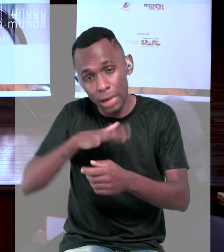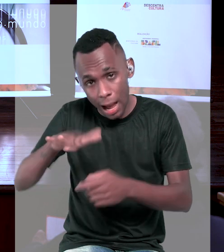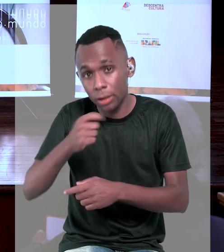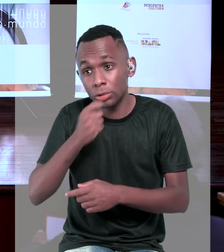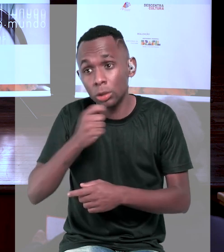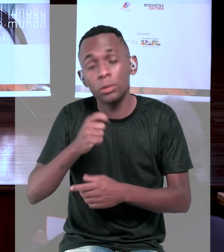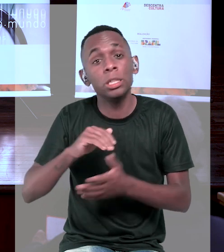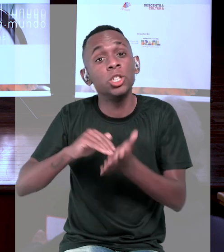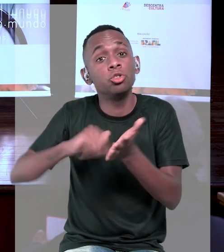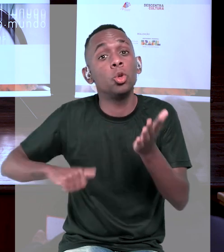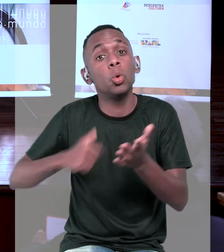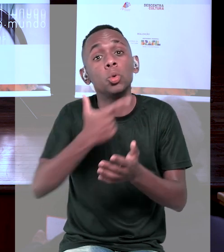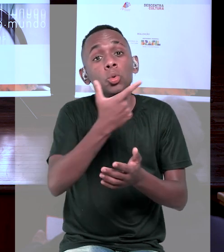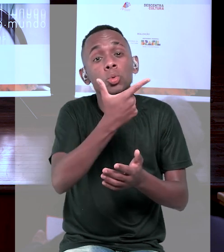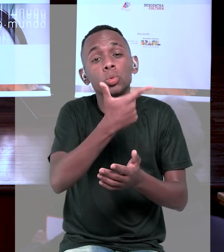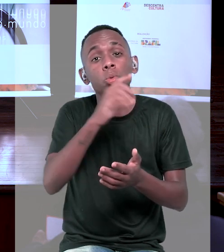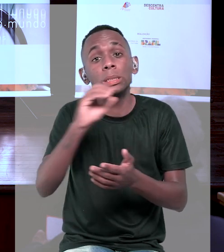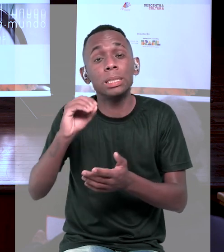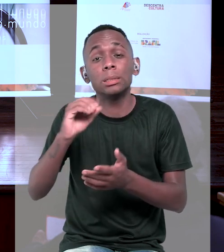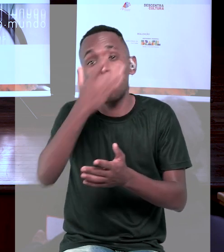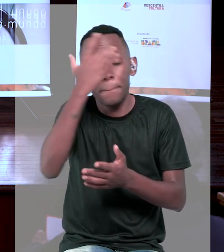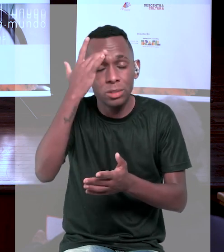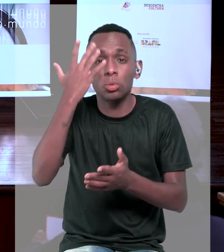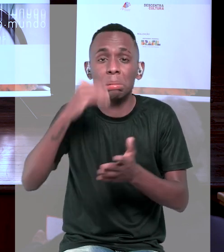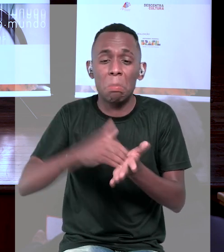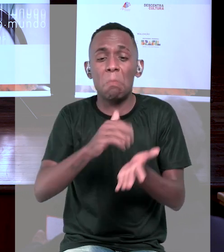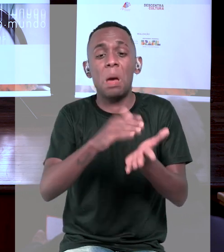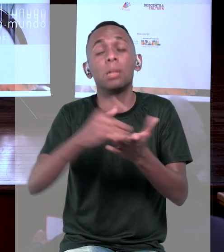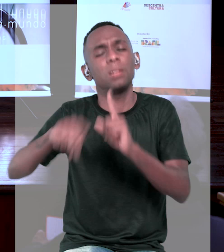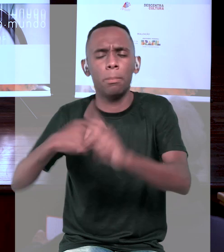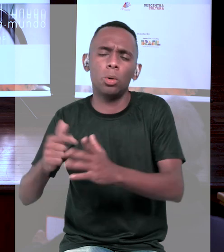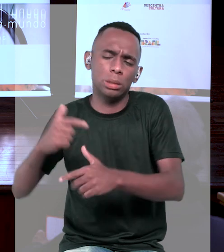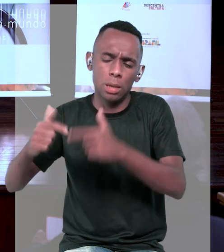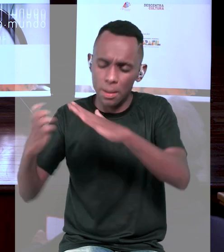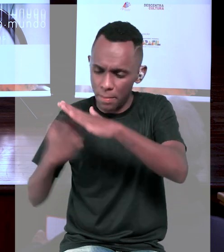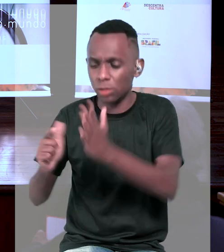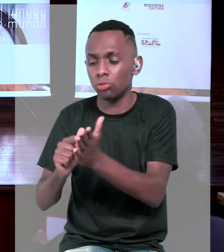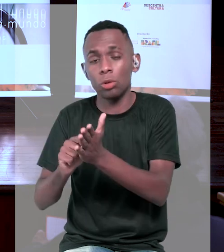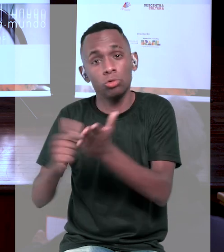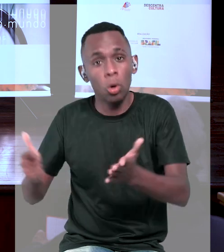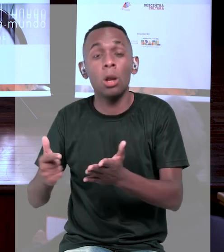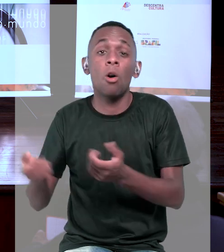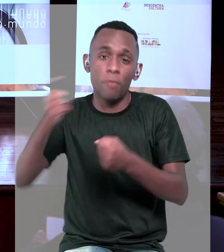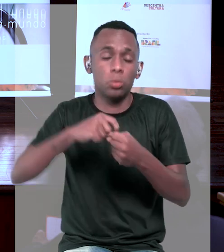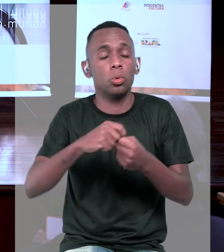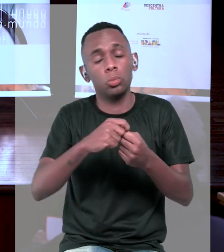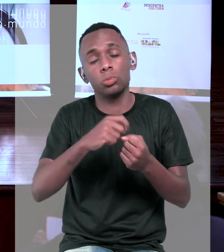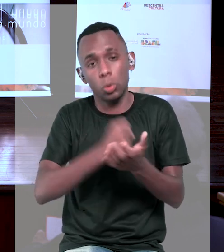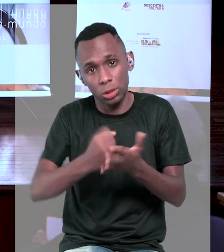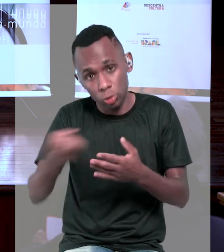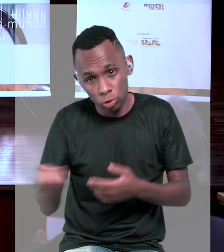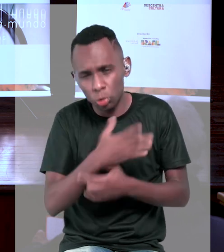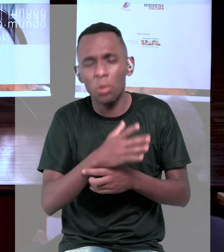jornalistas. Depois parece que o jornal voltou atrás, fez alguma coisa. Mas uma notícia sobre trânsito, uma